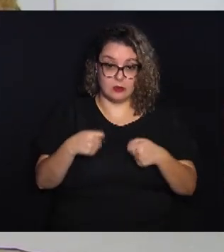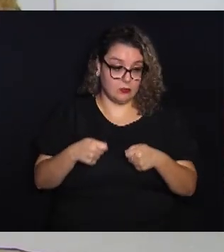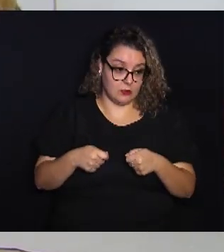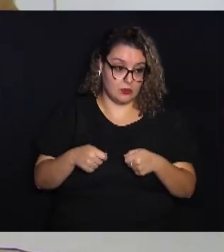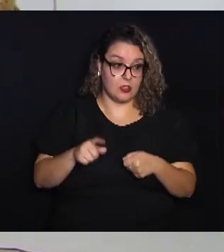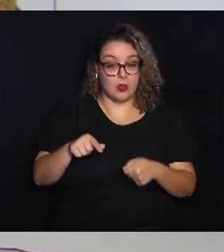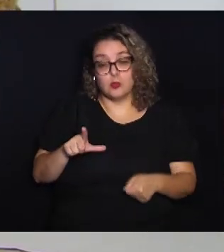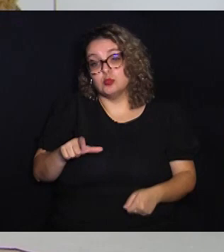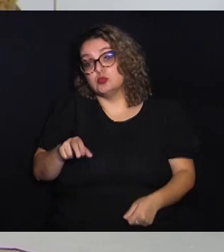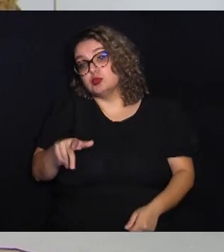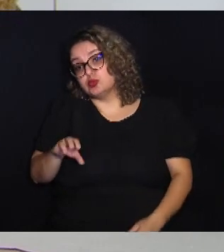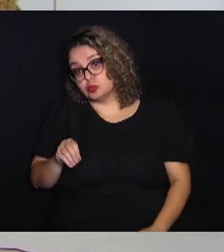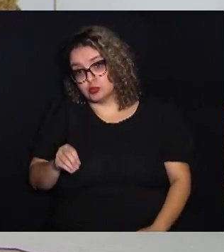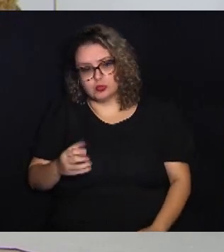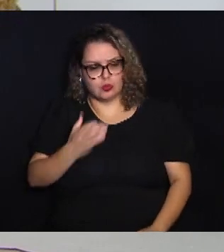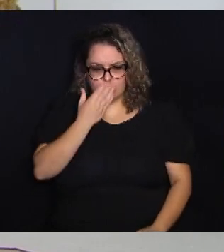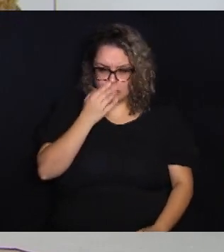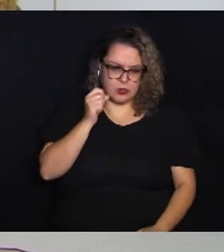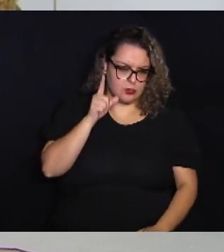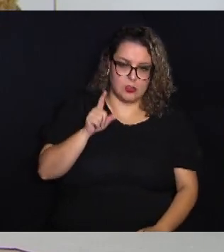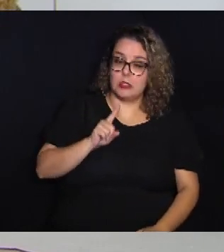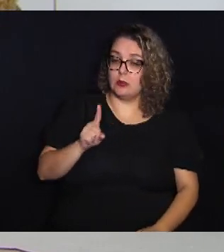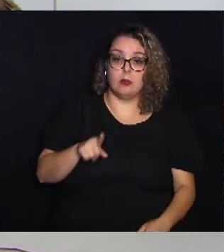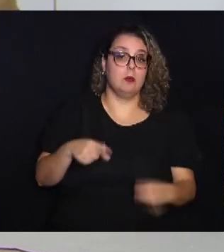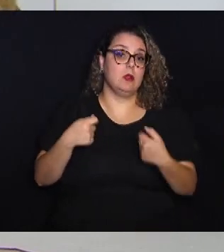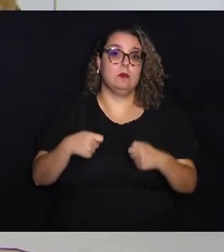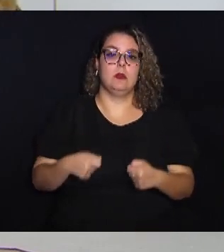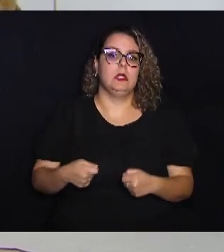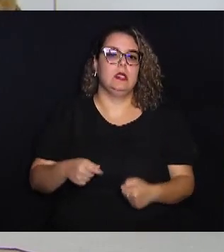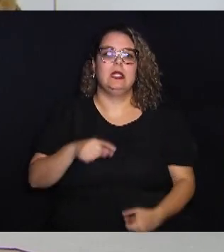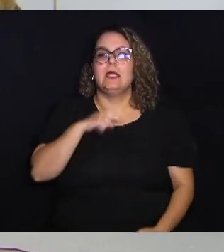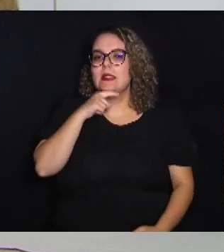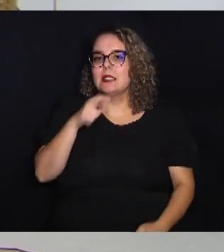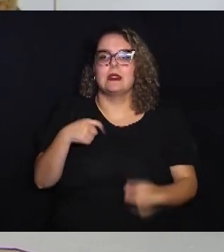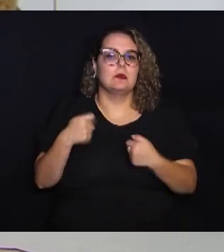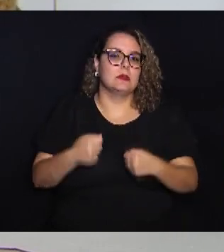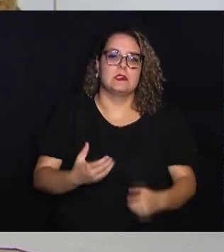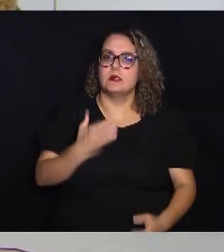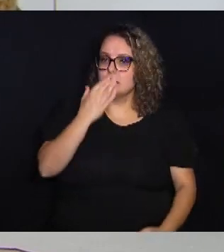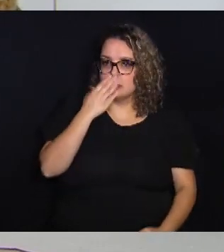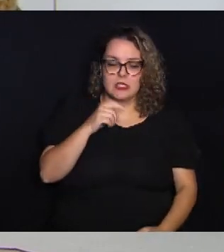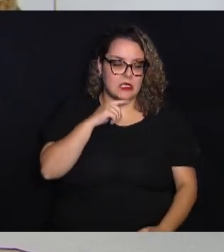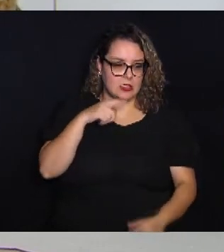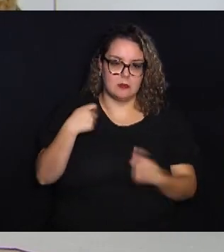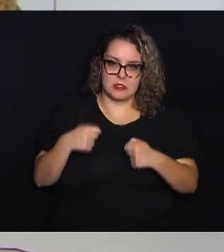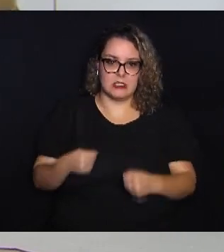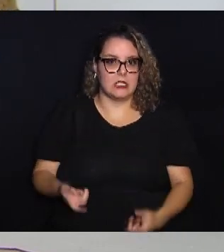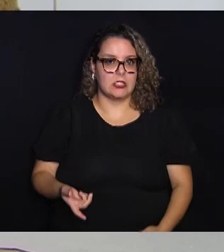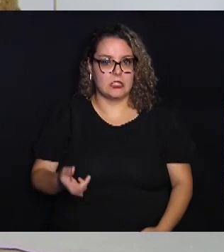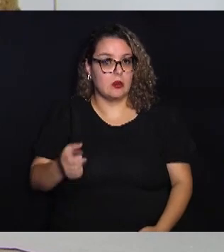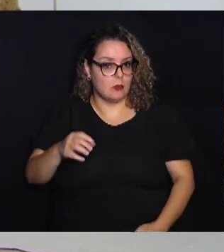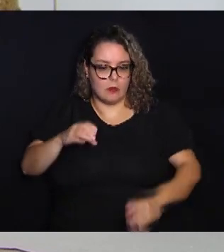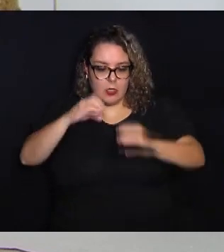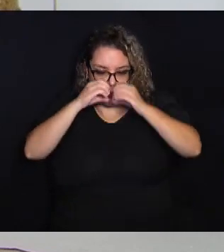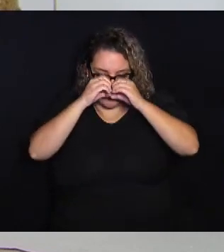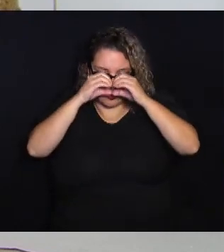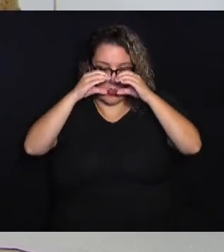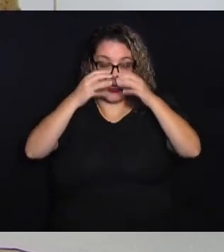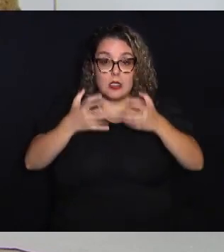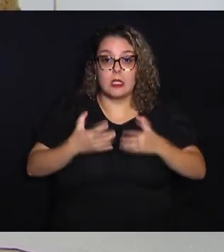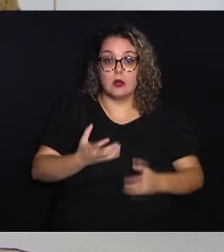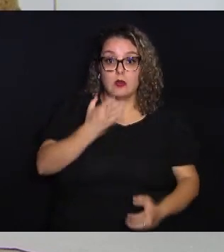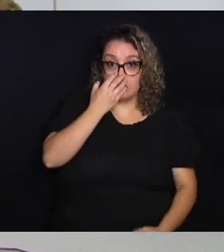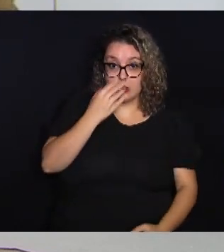ter um animal não é uma necessidade, é um luxo. Mesmo um cachorro, um gato, não é uma necessidade. Ninguém precisa ter um cachorro, ninguém precisa ter uma coruja. Se